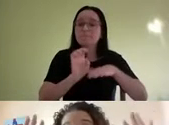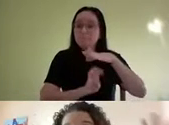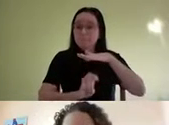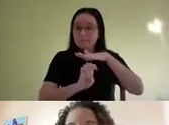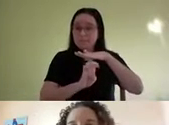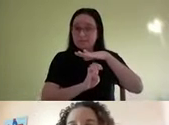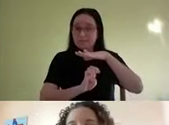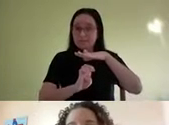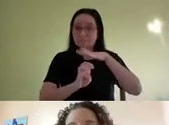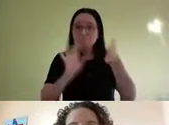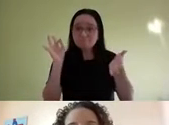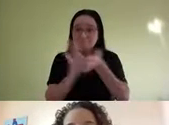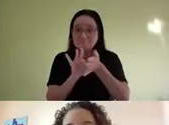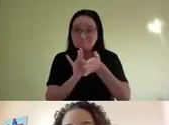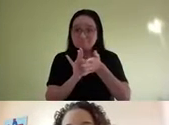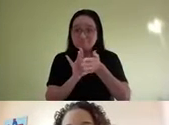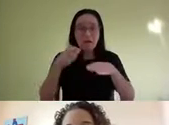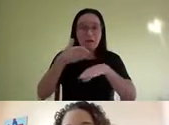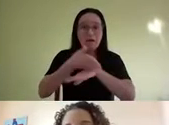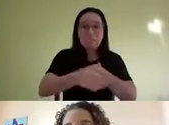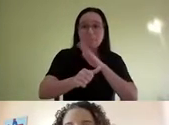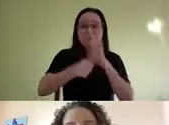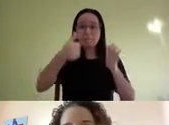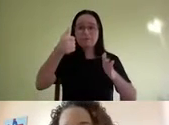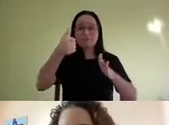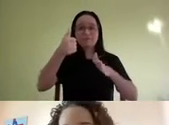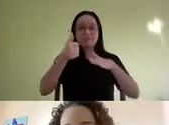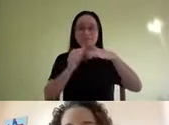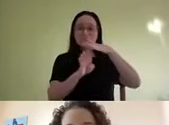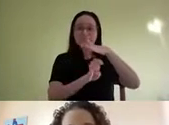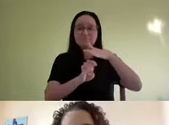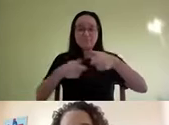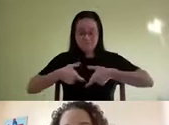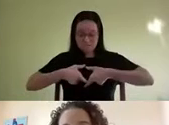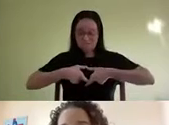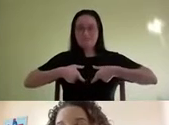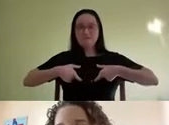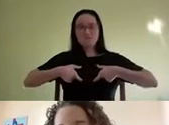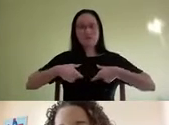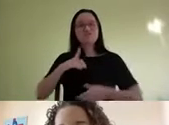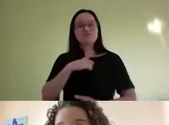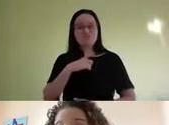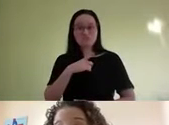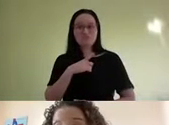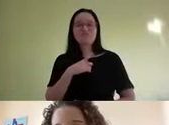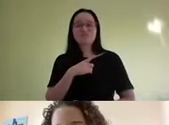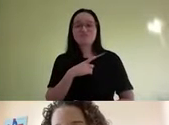de verdade. Foi a primeira vez que eu estive, eu tive um crachá, eu tinha, eu falo que eu tinha